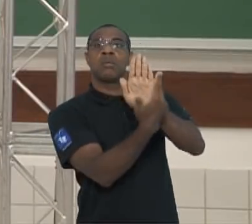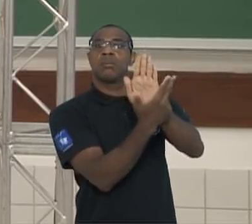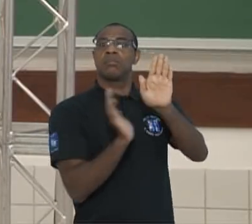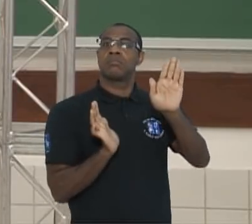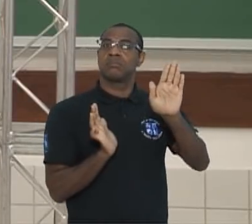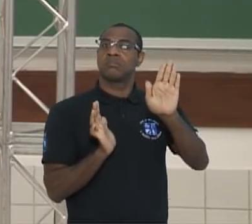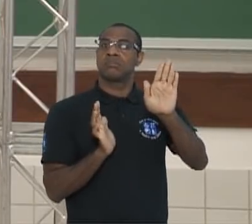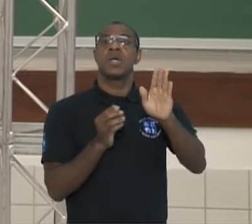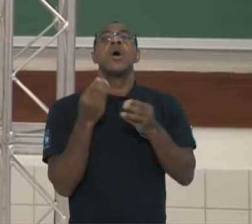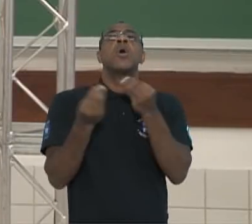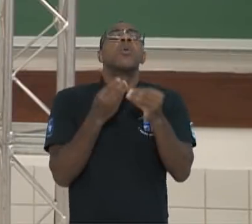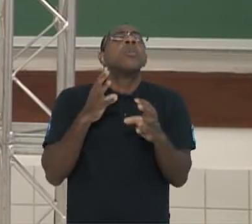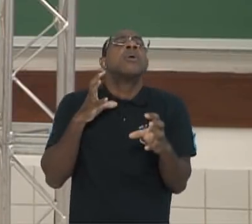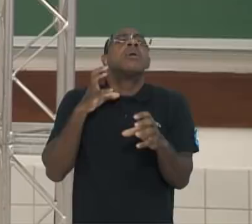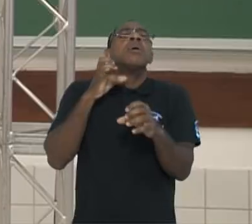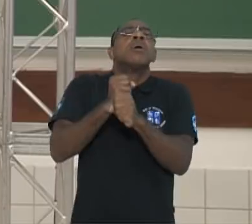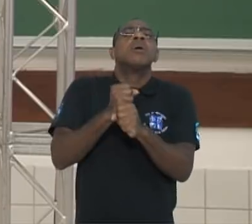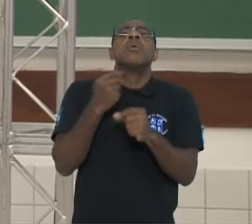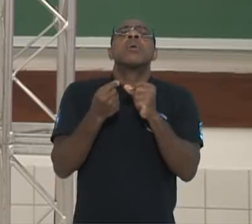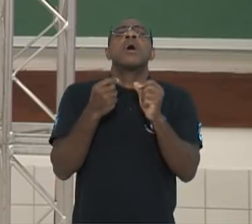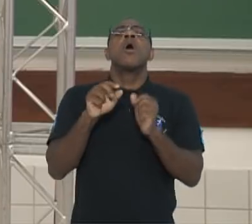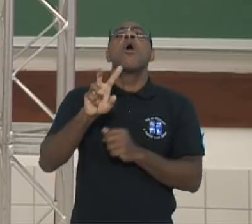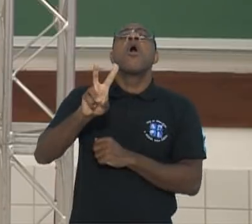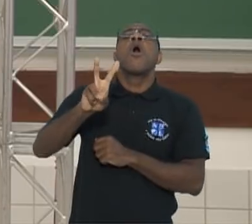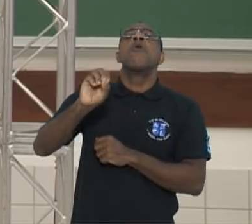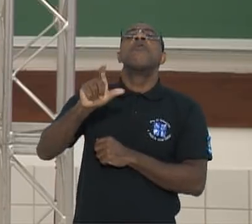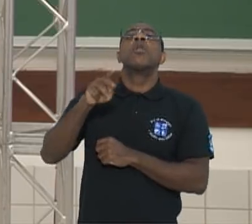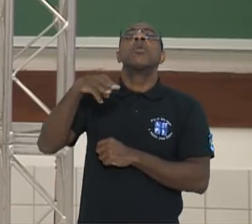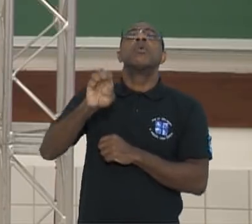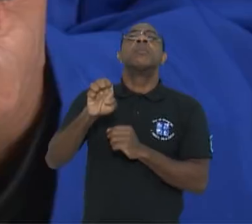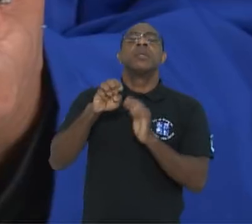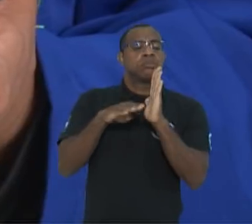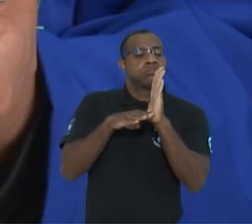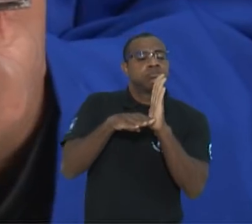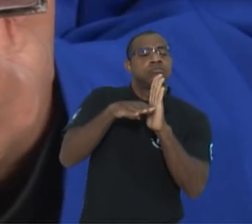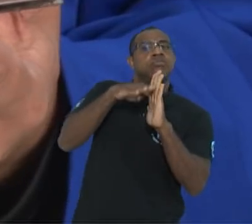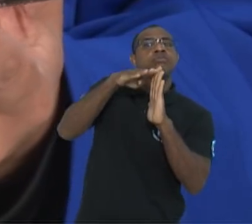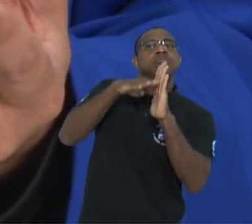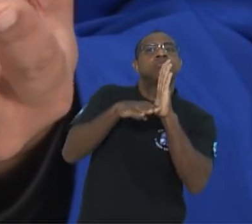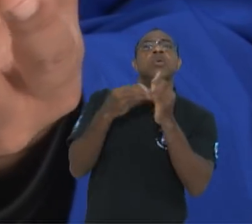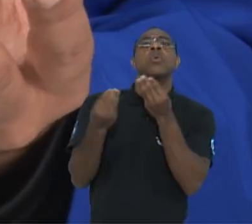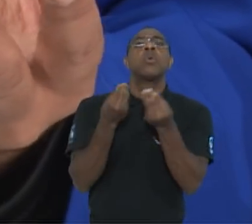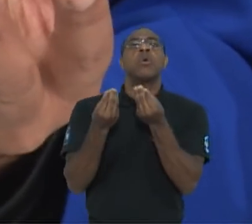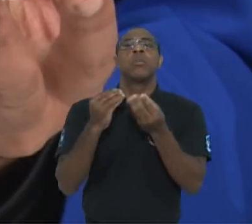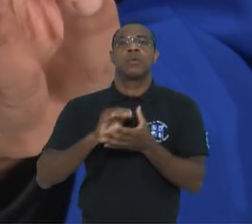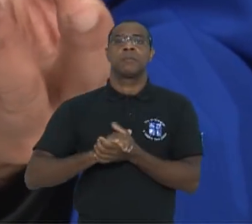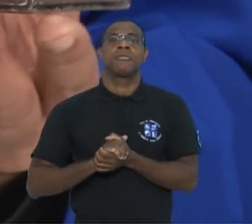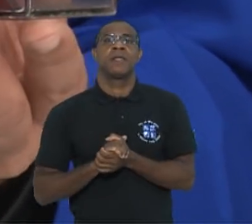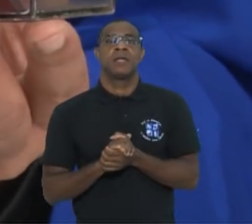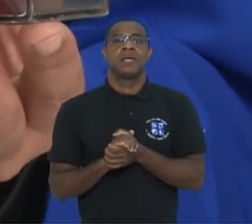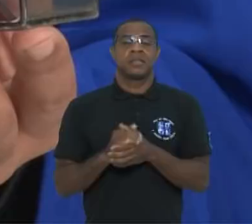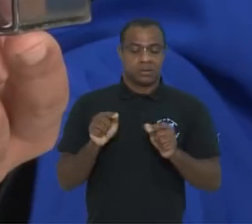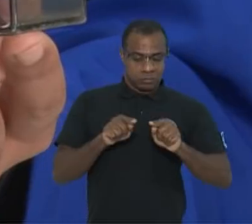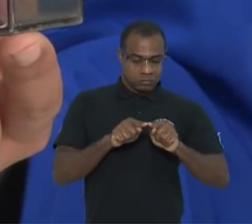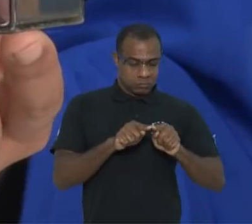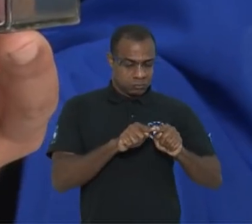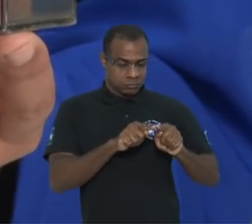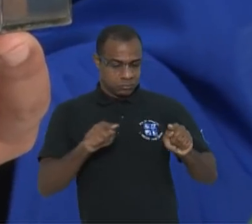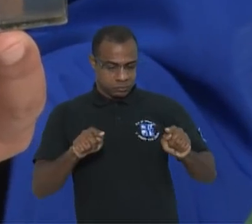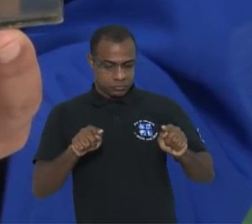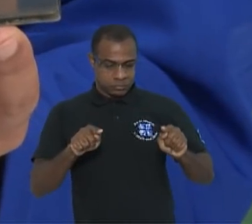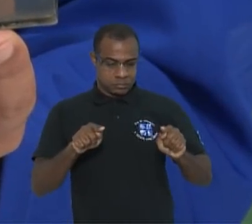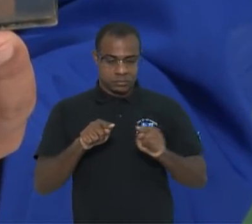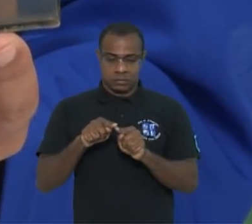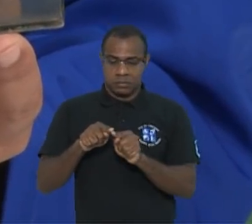volume? Então, o volume é calculado eu multiplicando o comprimento vezes a largura e vezes